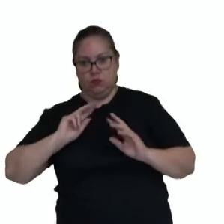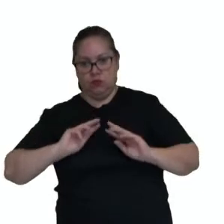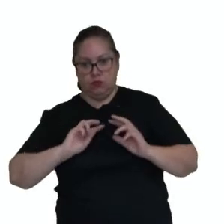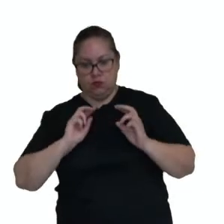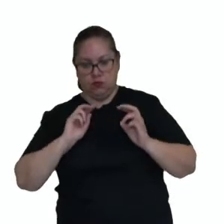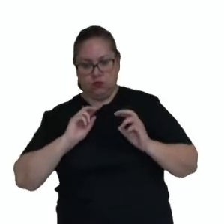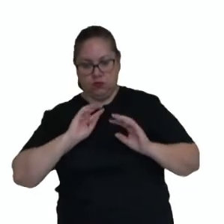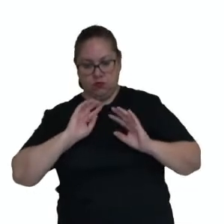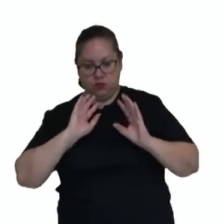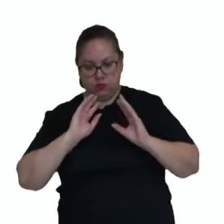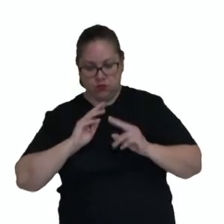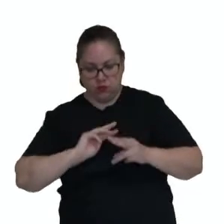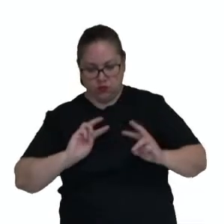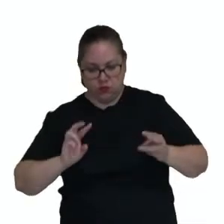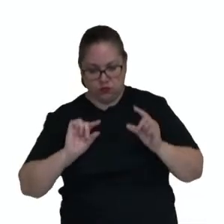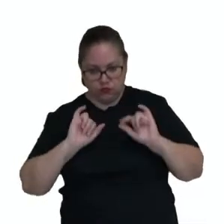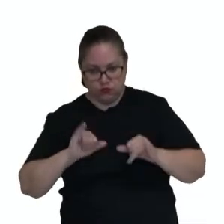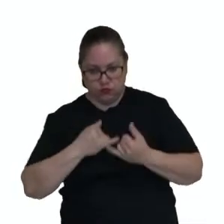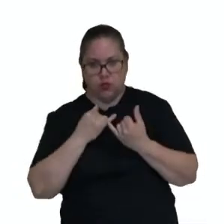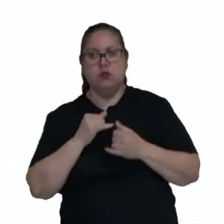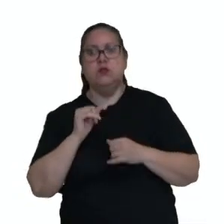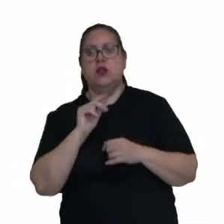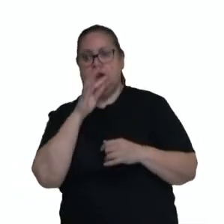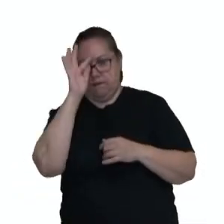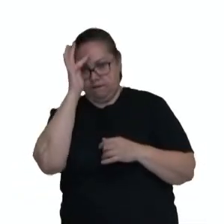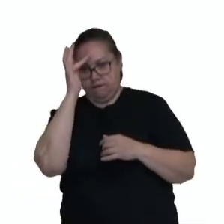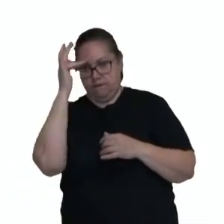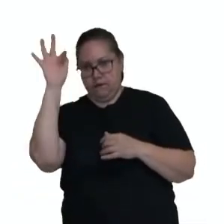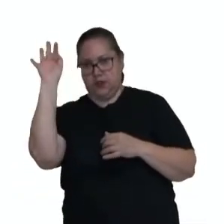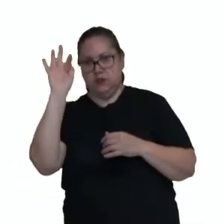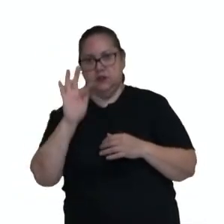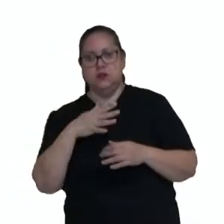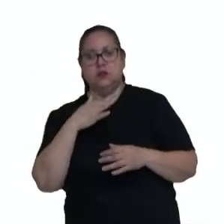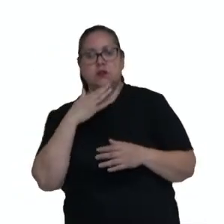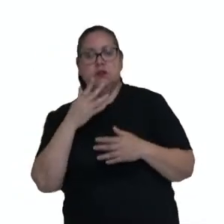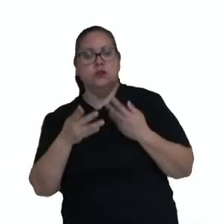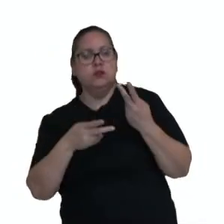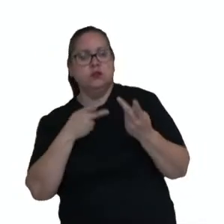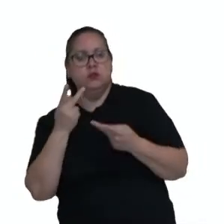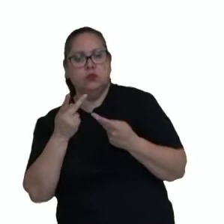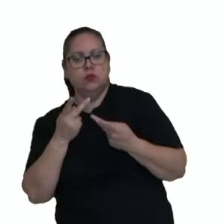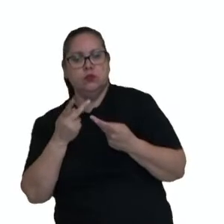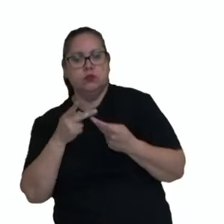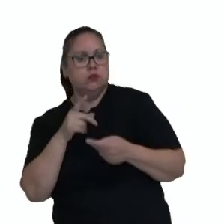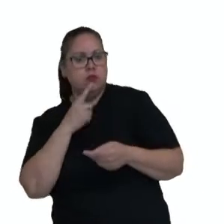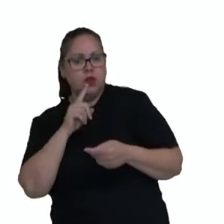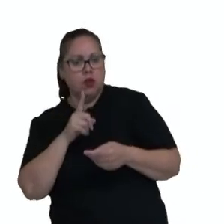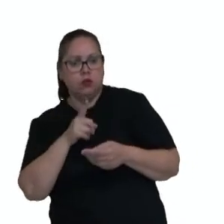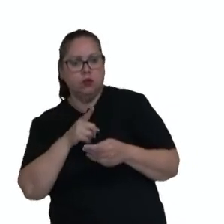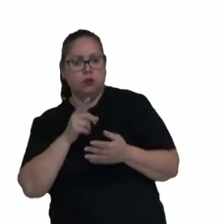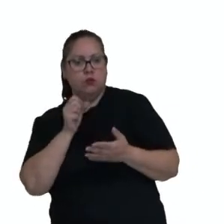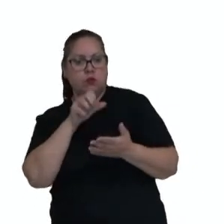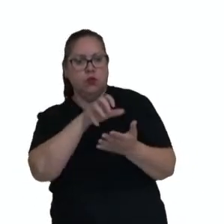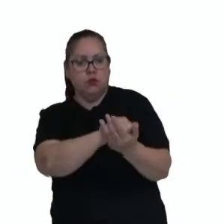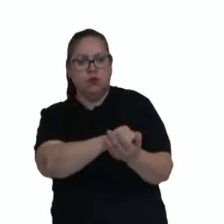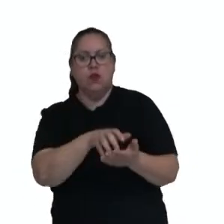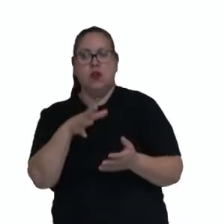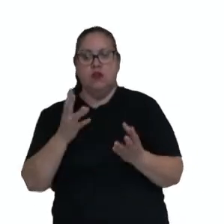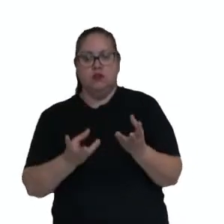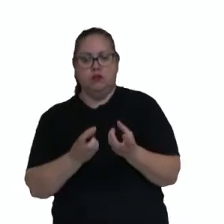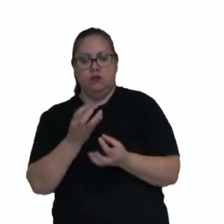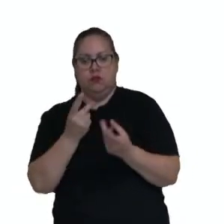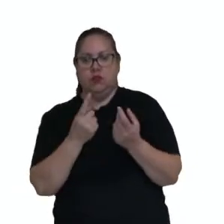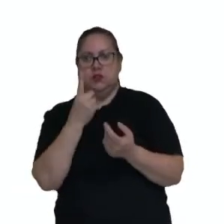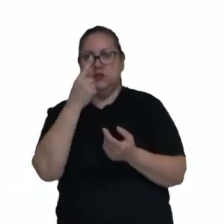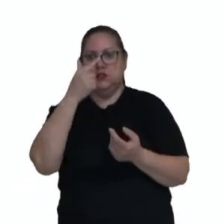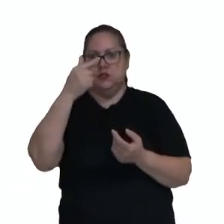uma disputatio ele começou isso. A comissão de teólogos cristãos condenou o Talmud à fogueira em 17